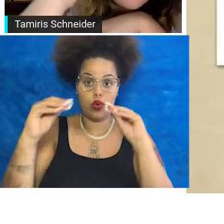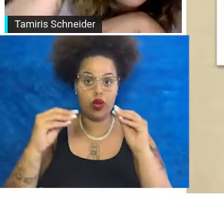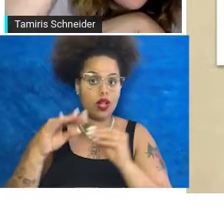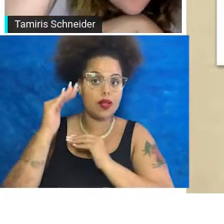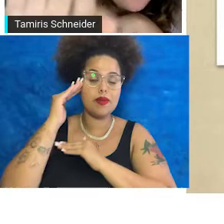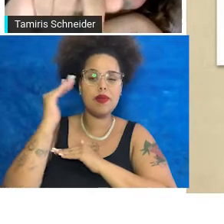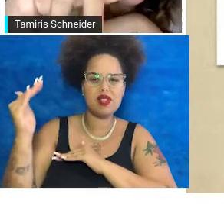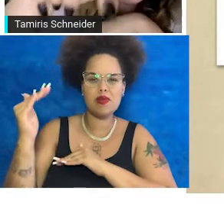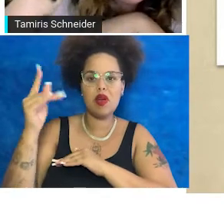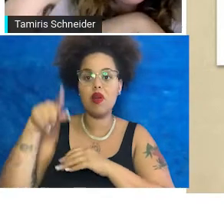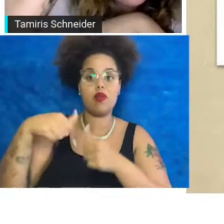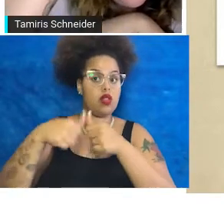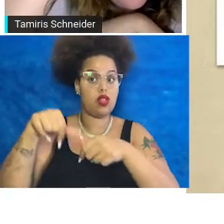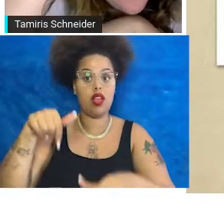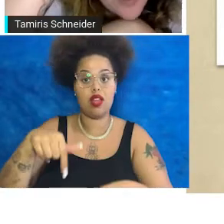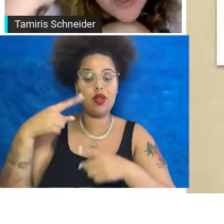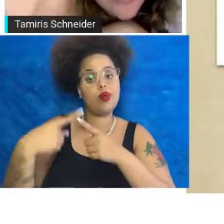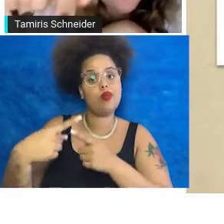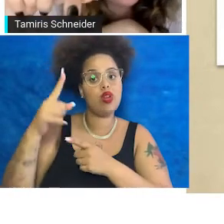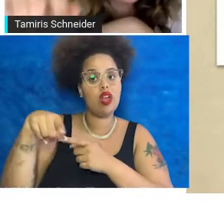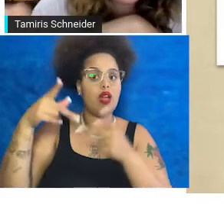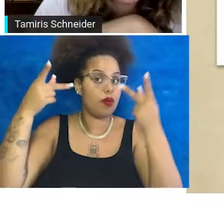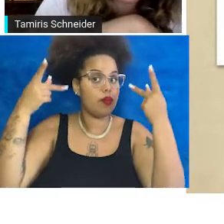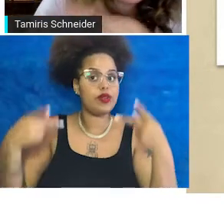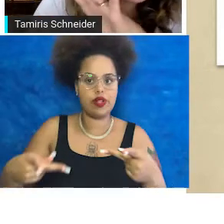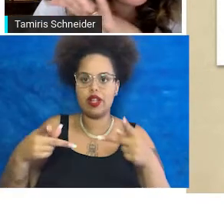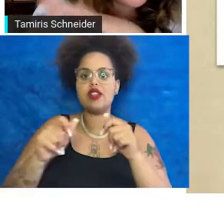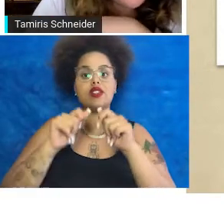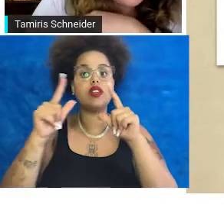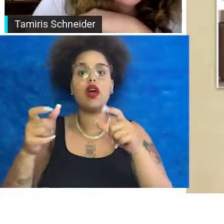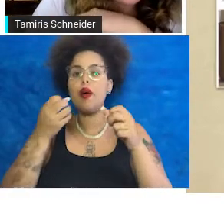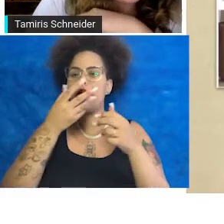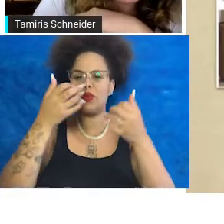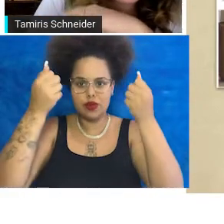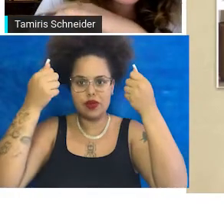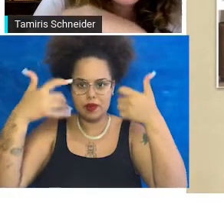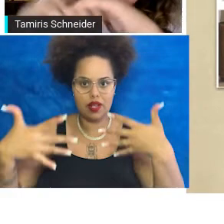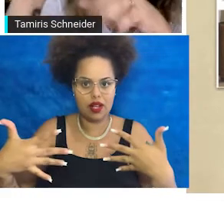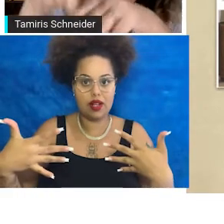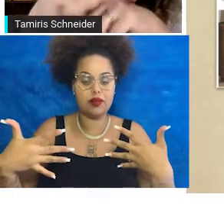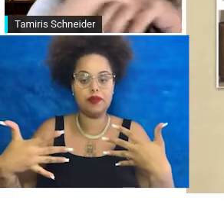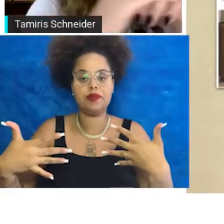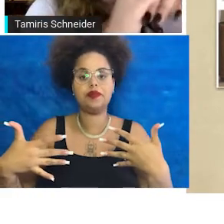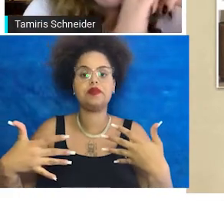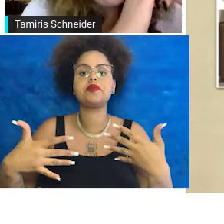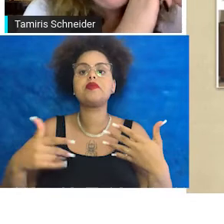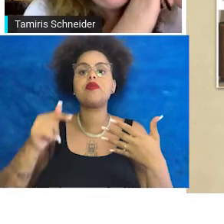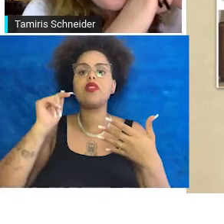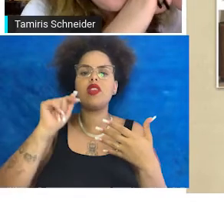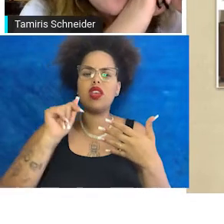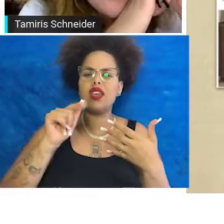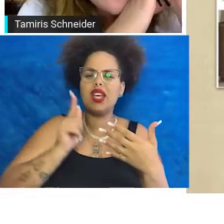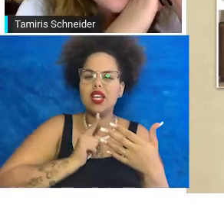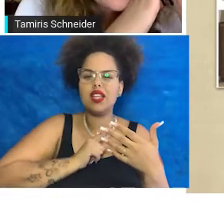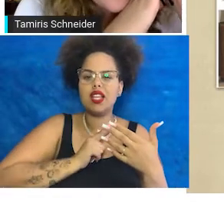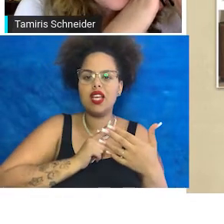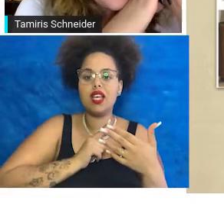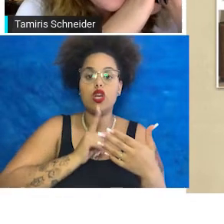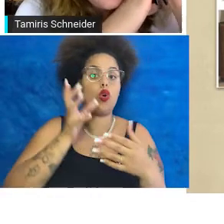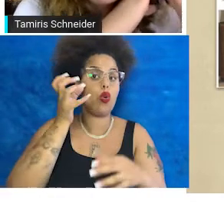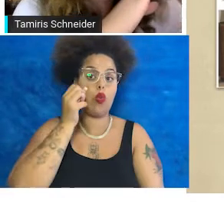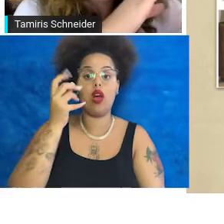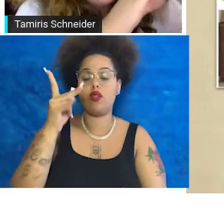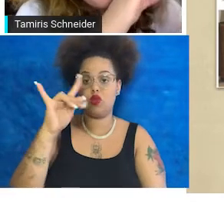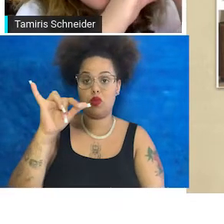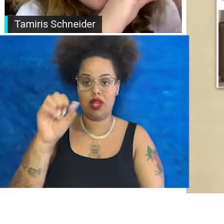principal tá aqui, ó, porque é da personagem tal. É bom explicar isso. E aqui a gente tem o quarto dos